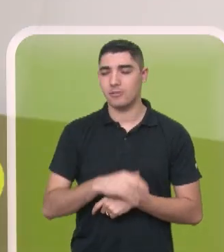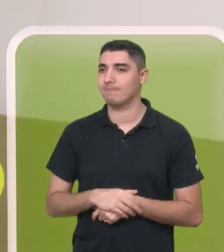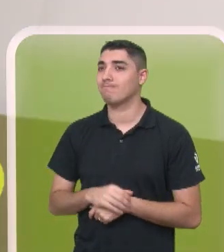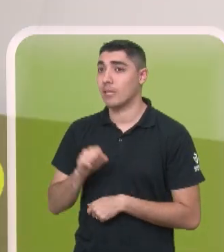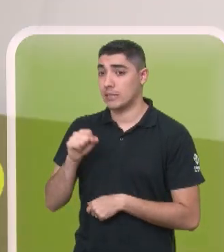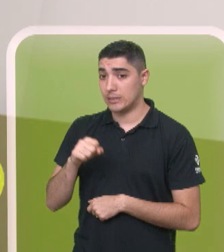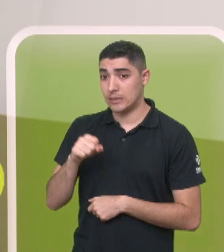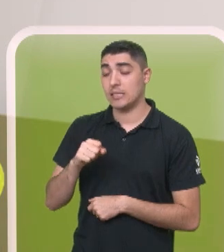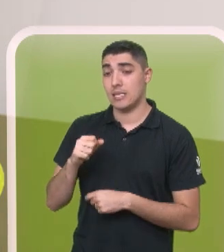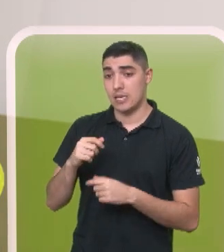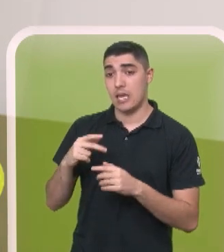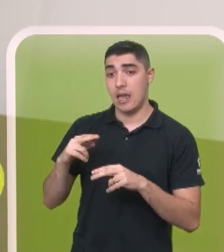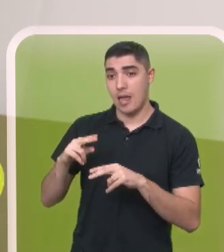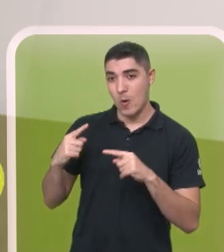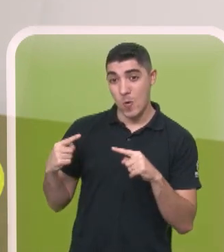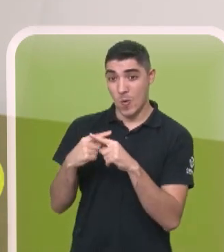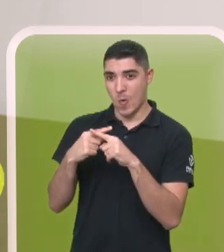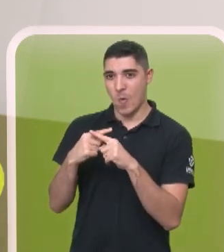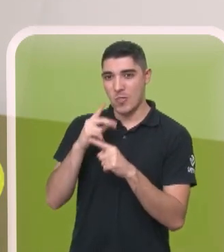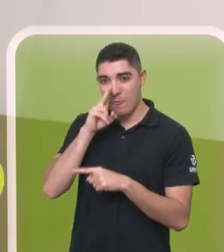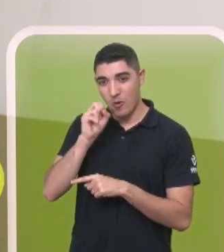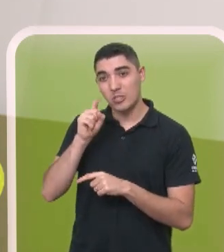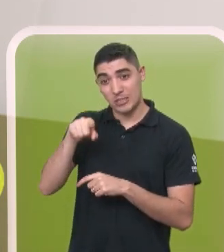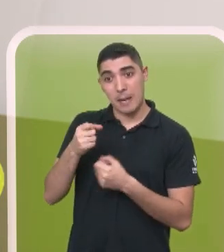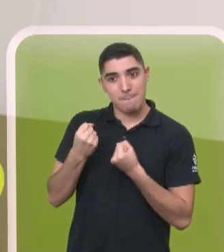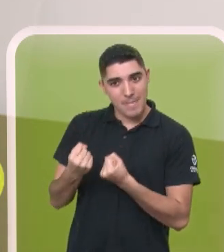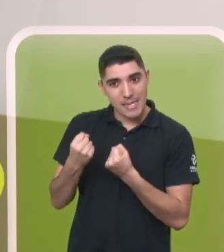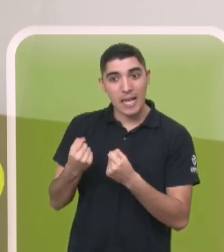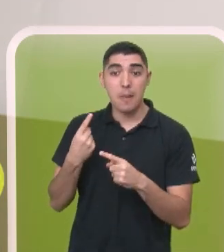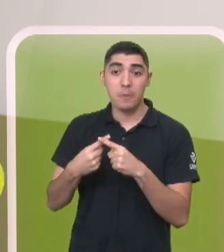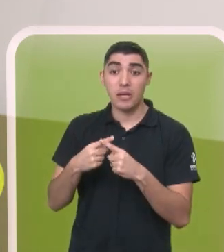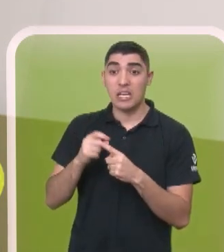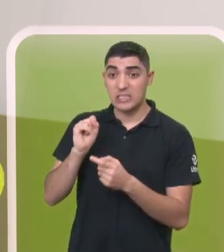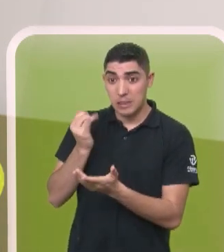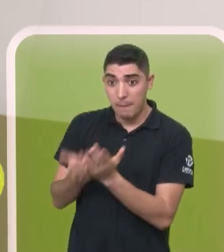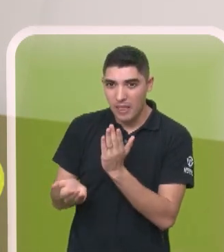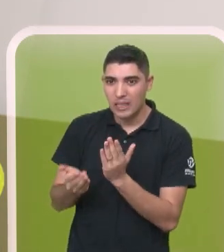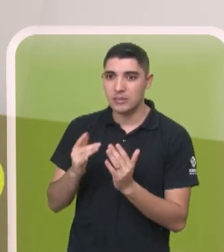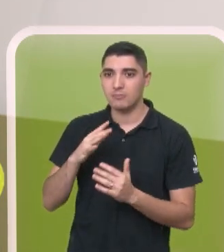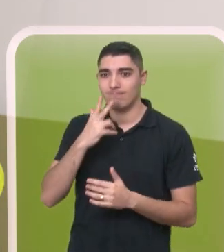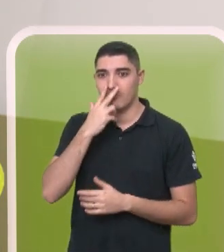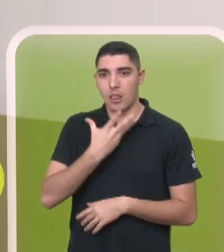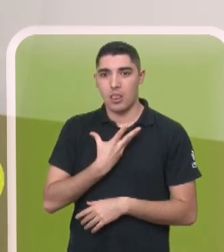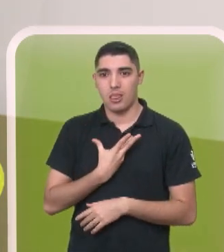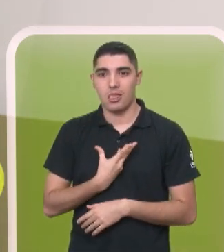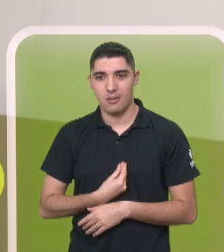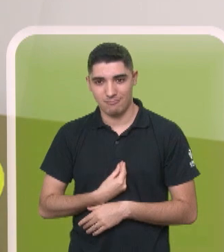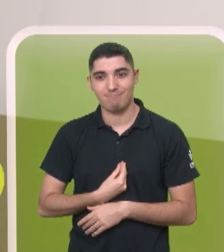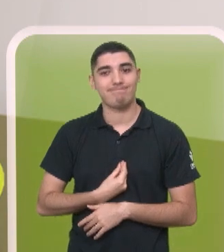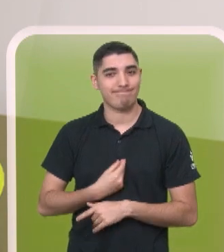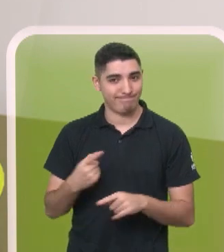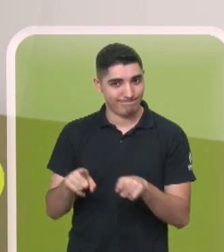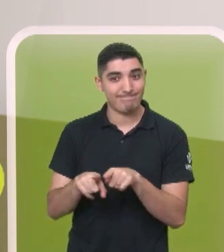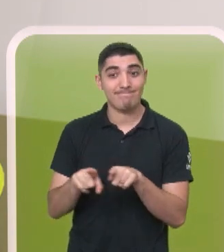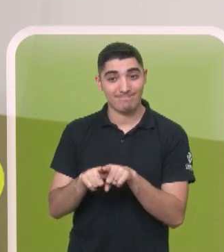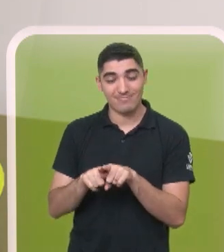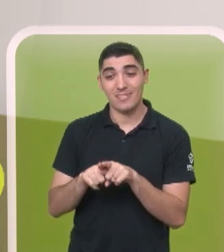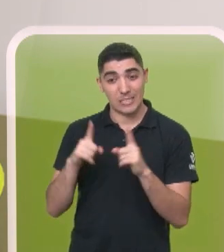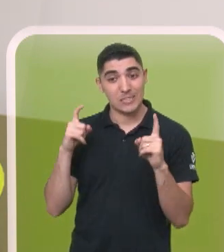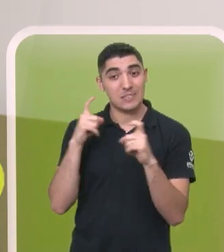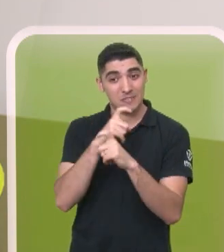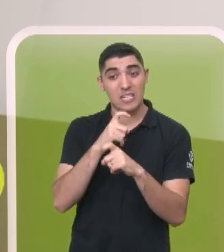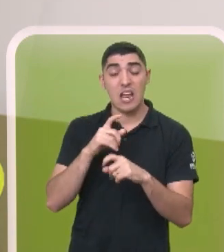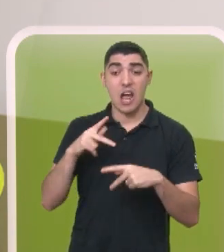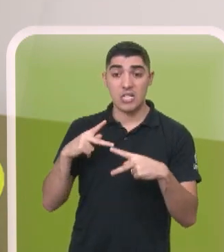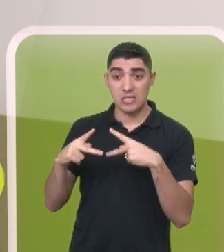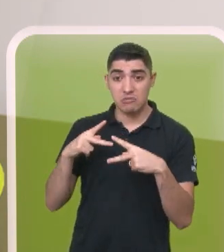Tanto para o bem quanto para o mal, né? Se perder também o clássico, vai pesar um pouco mais, né? E aí o São José pode chegar um pouco até